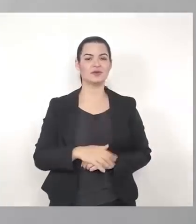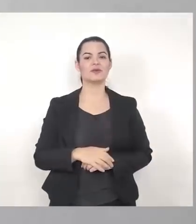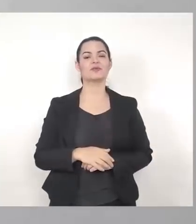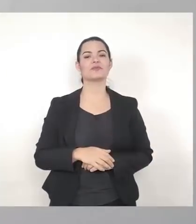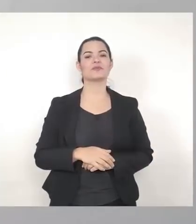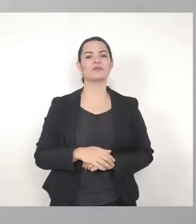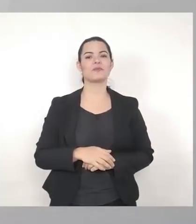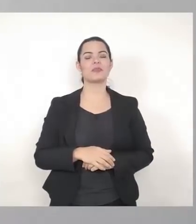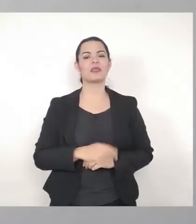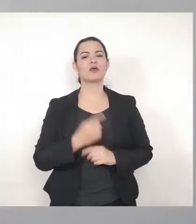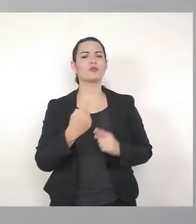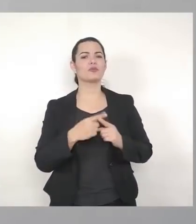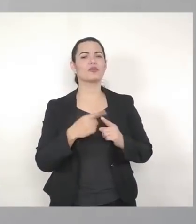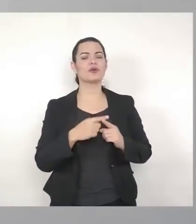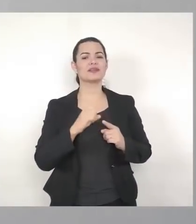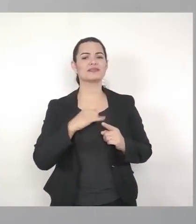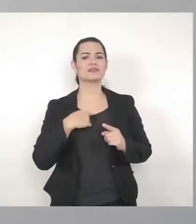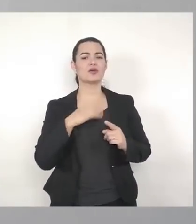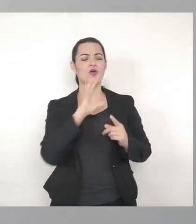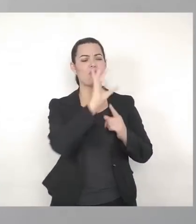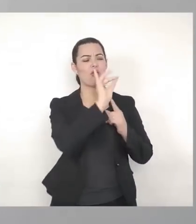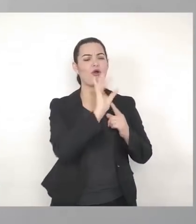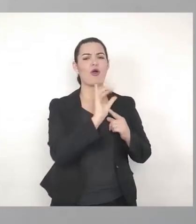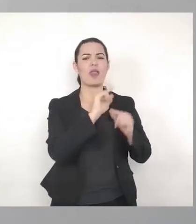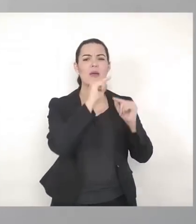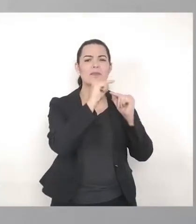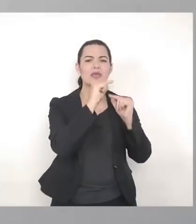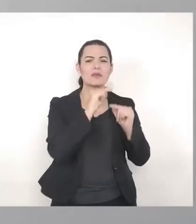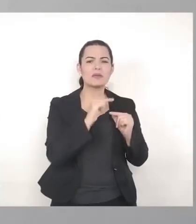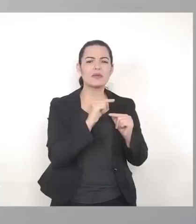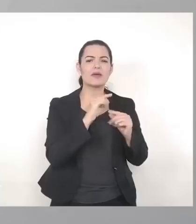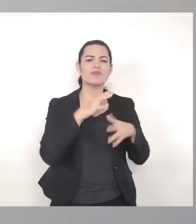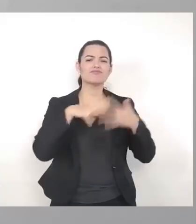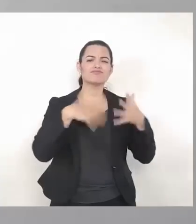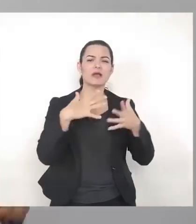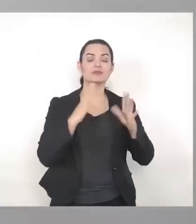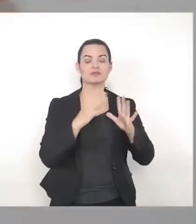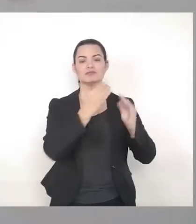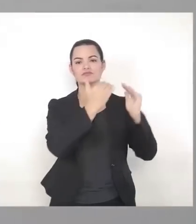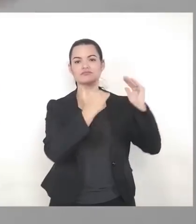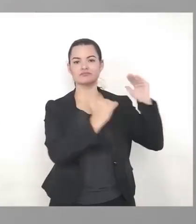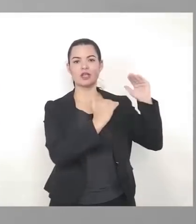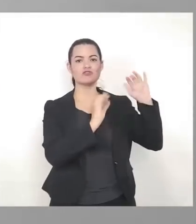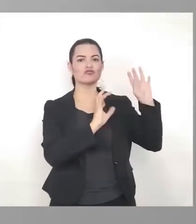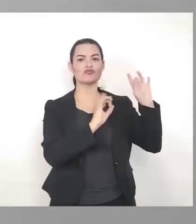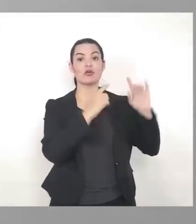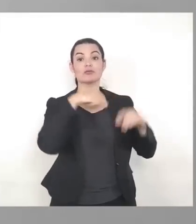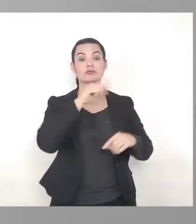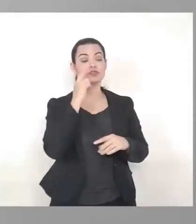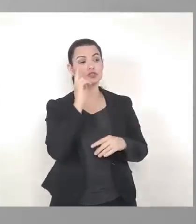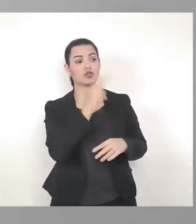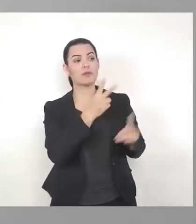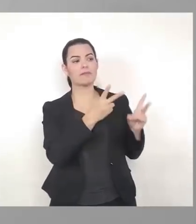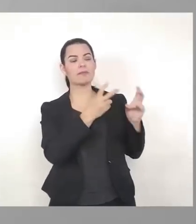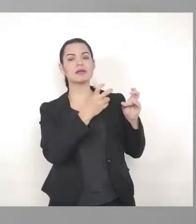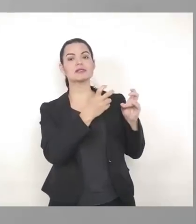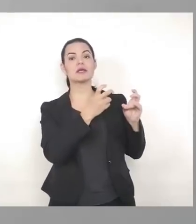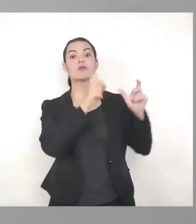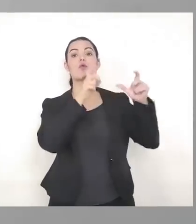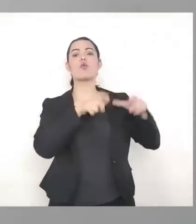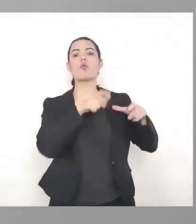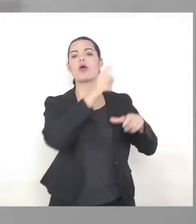vai ficar um pouco bagunçado se é pro colar. Eu vou colocar aqui embaixo também, porque daí